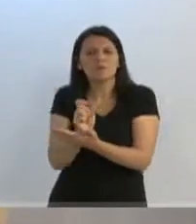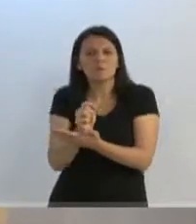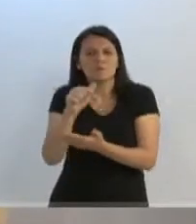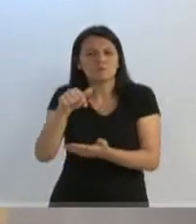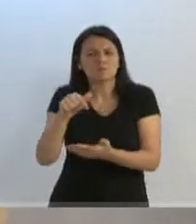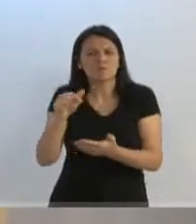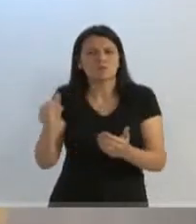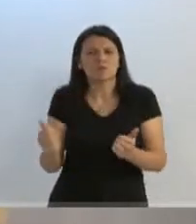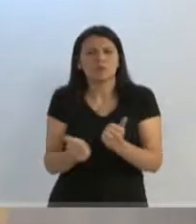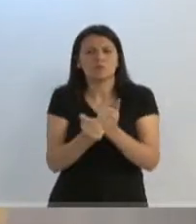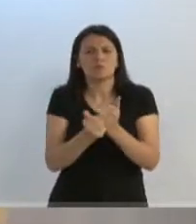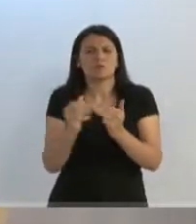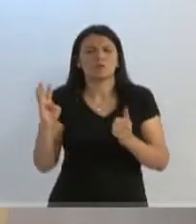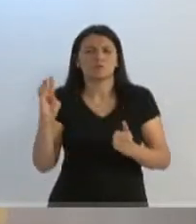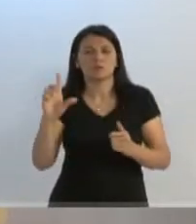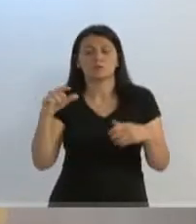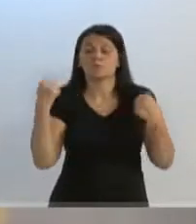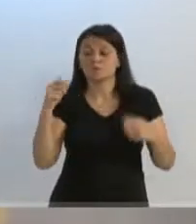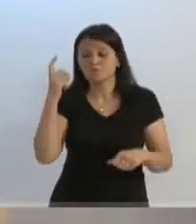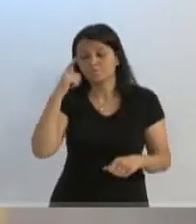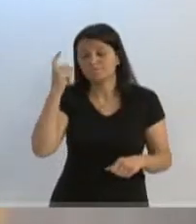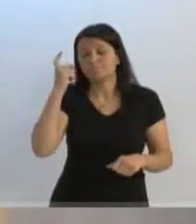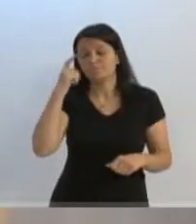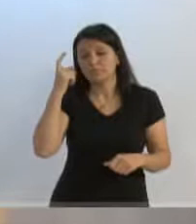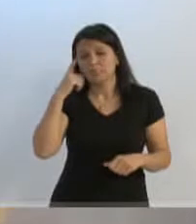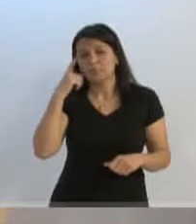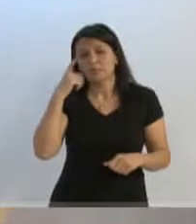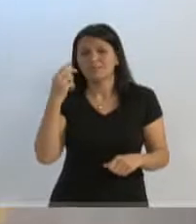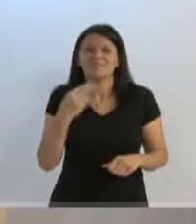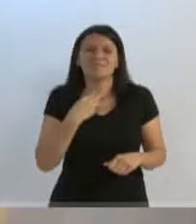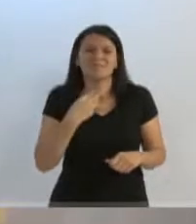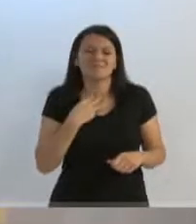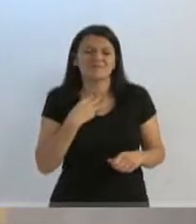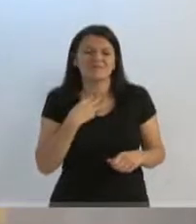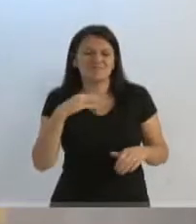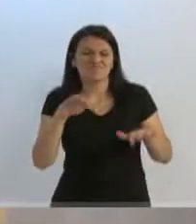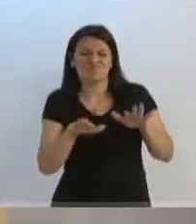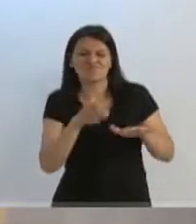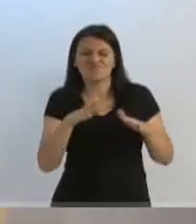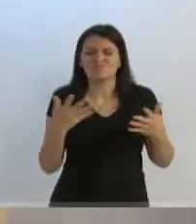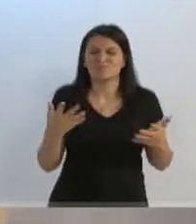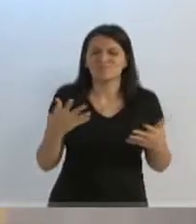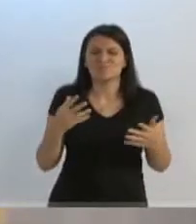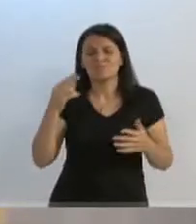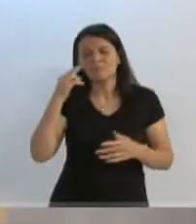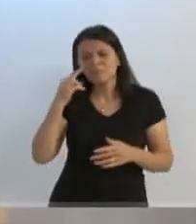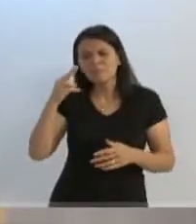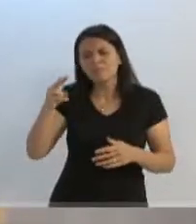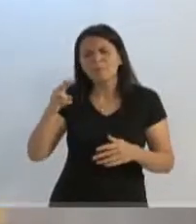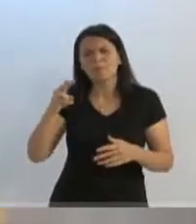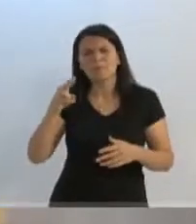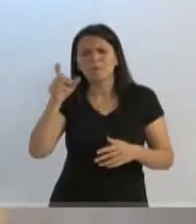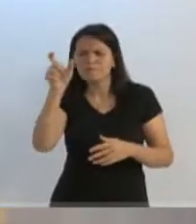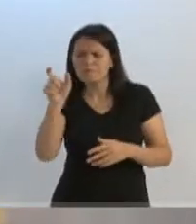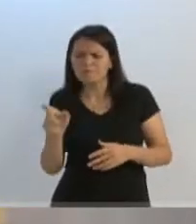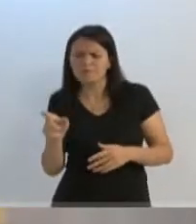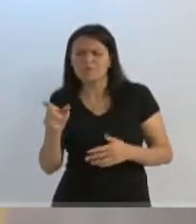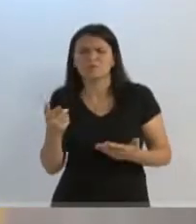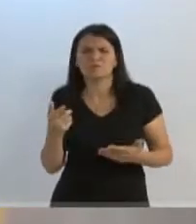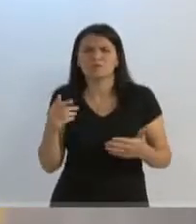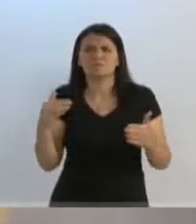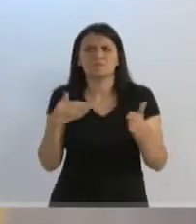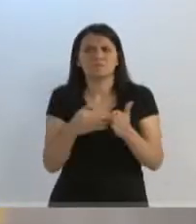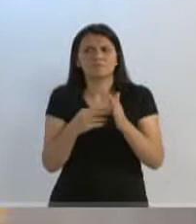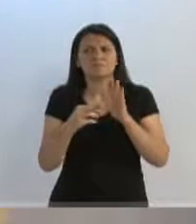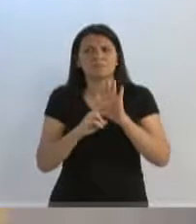nós devemos sim pensar grande não podemos pensar pequeno quando eu vejo algumas pessoas e até